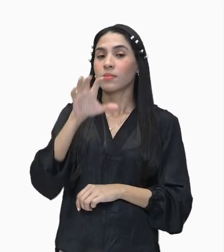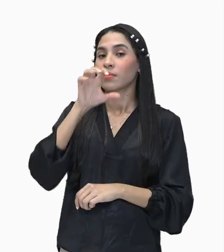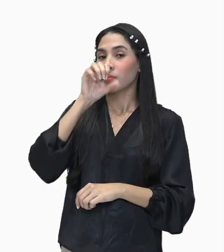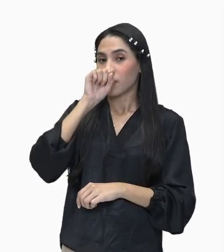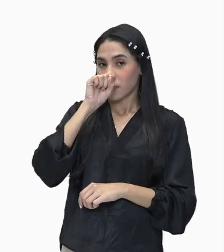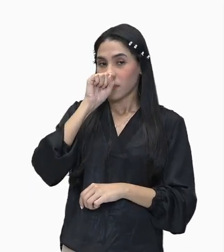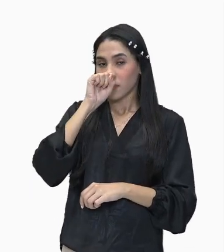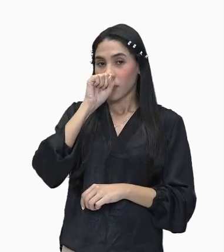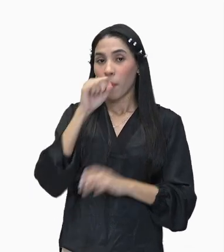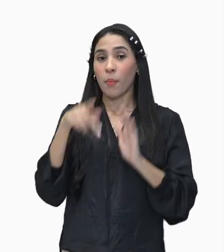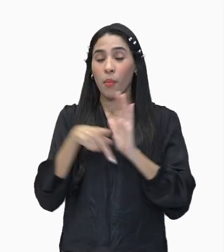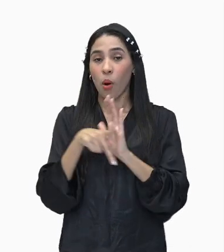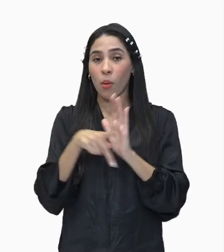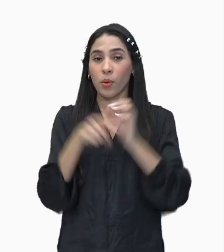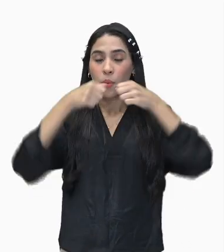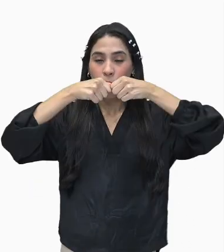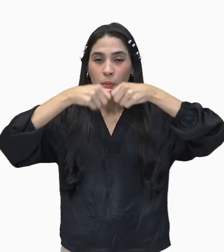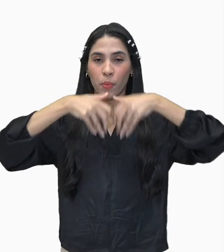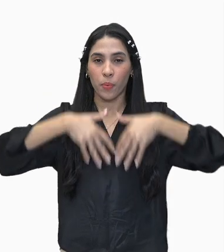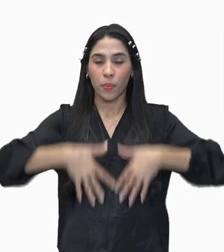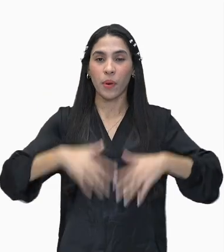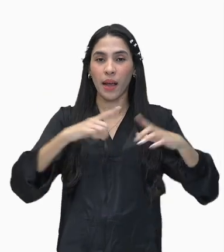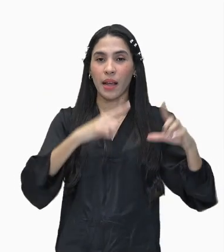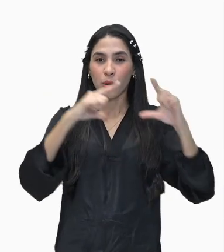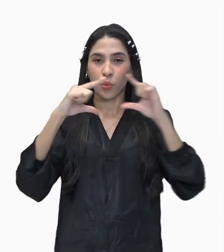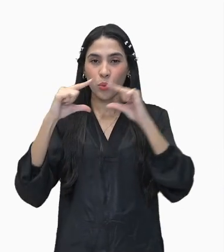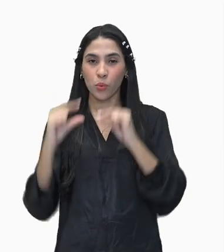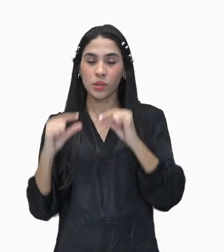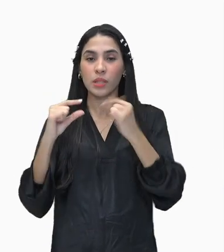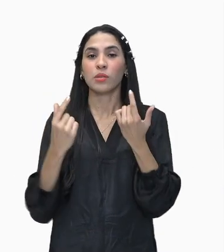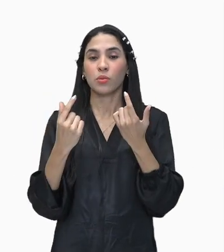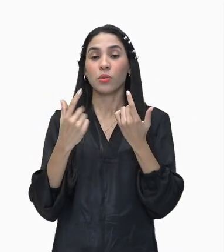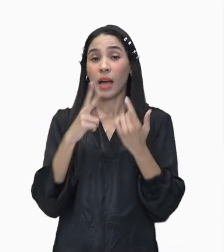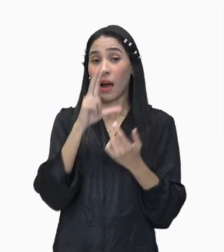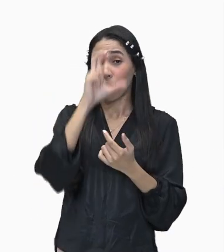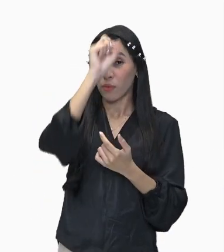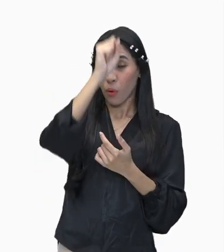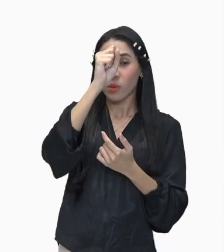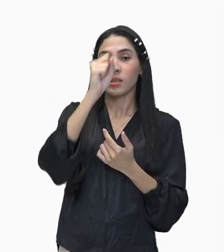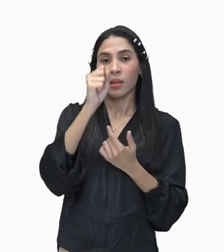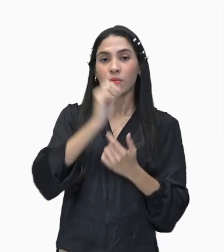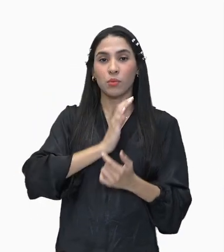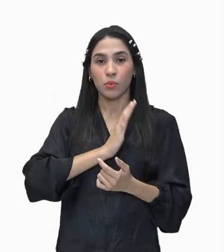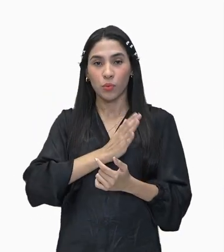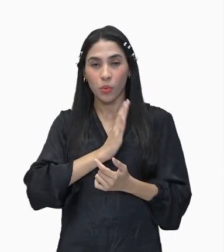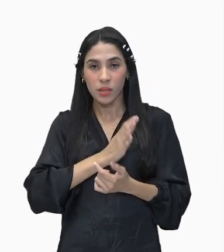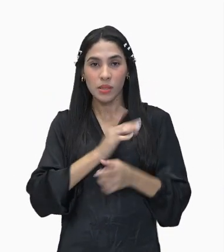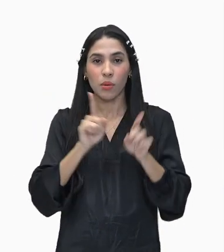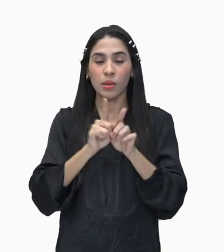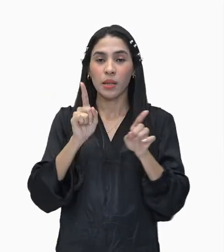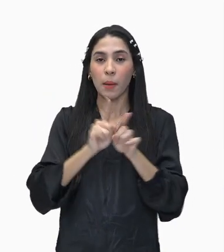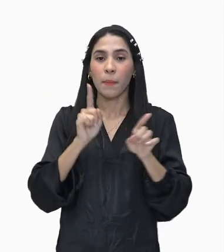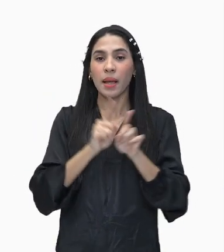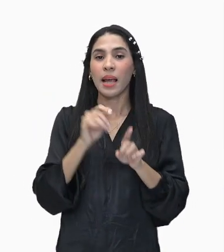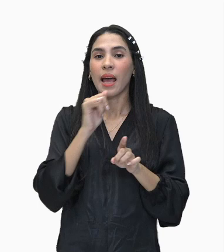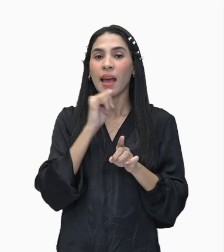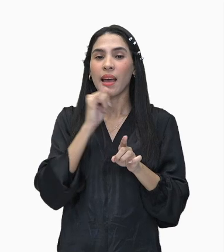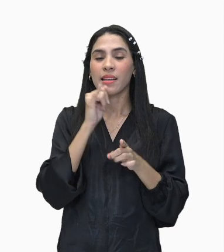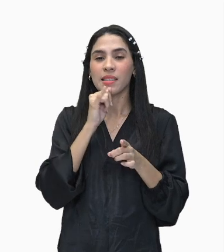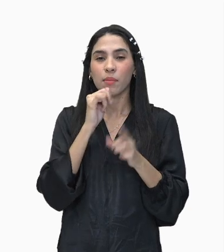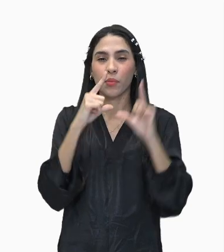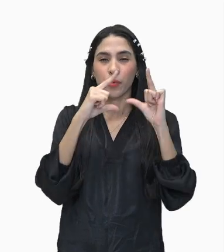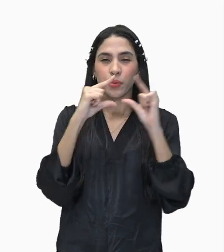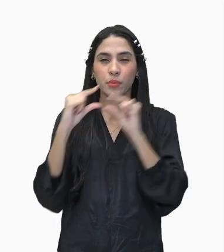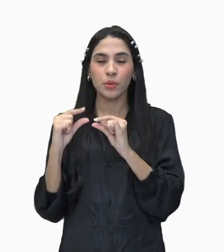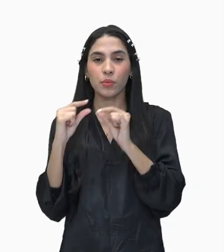pelo sangue, reduzindo a tensão do sistema circulatório, fazendo então com que a pressão diminua, ou seja,